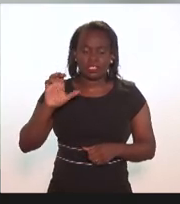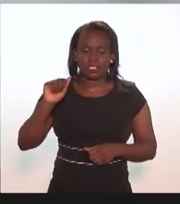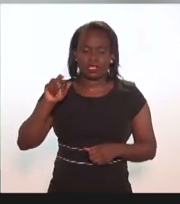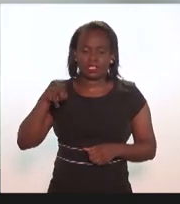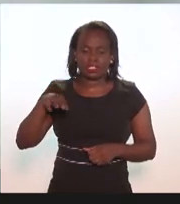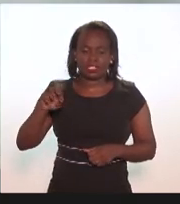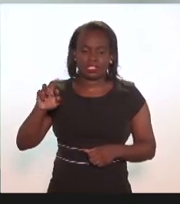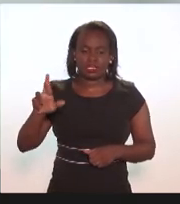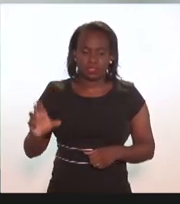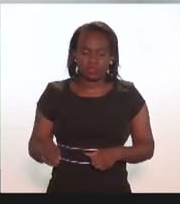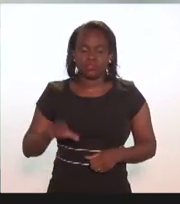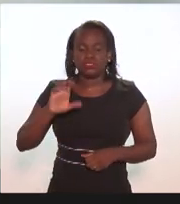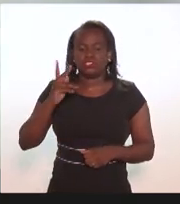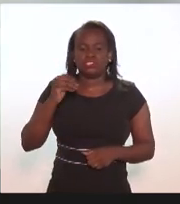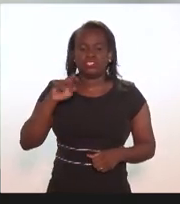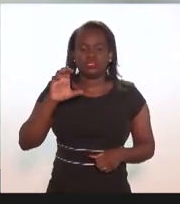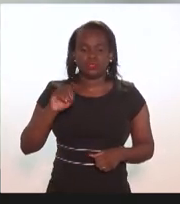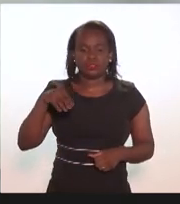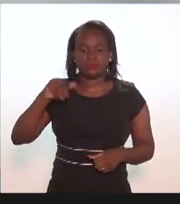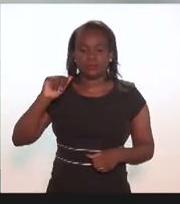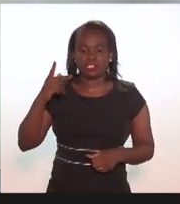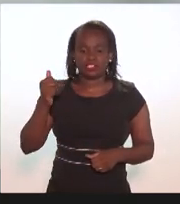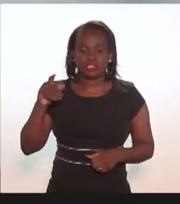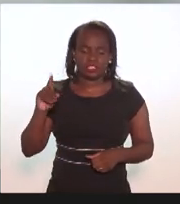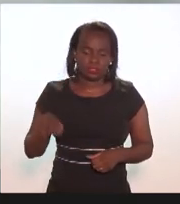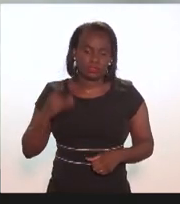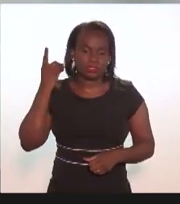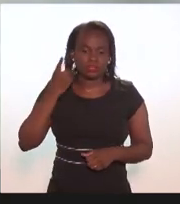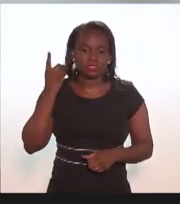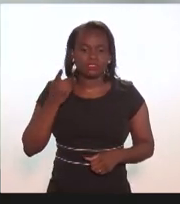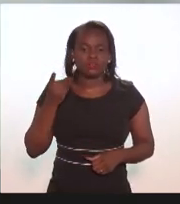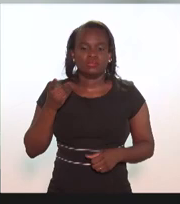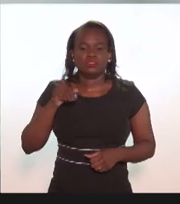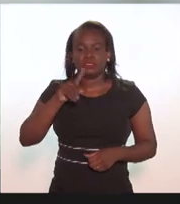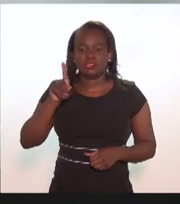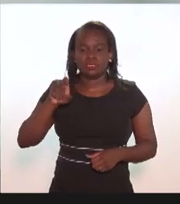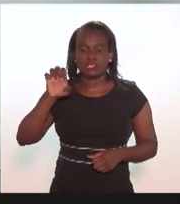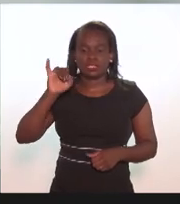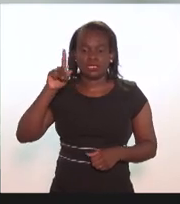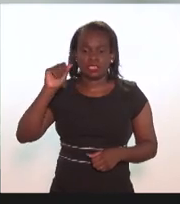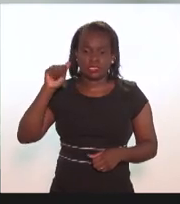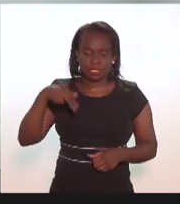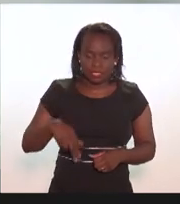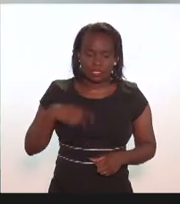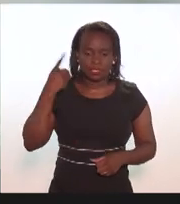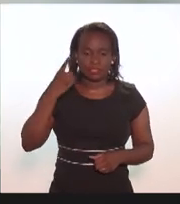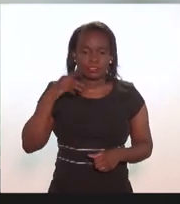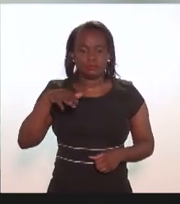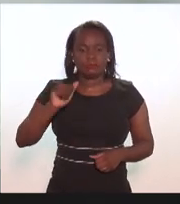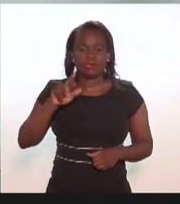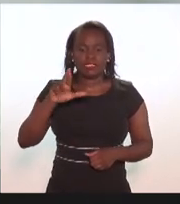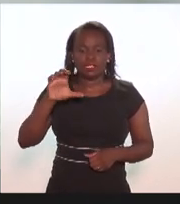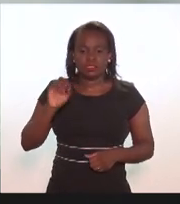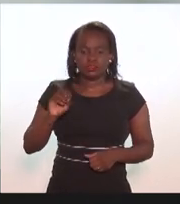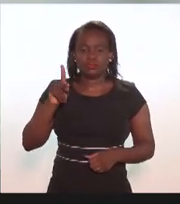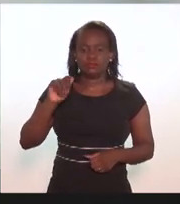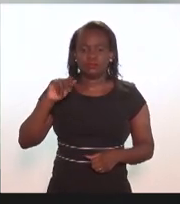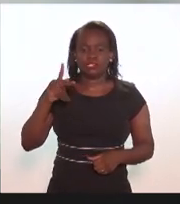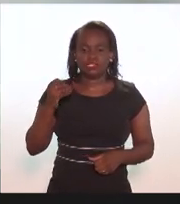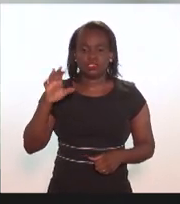nosso Chico Machado, deputada Zeidan, deputado Márcio